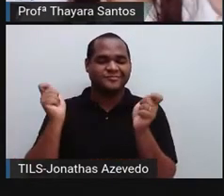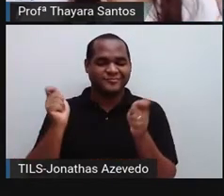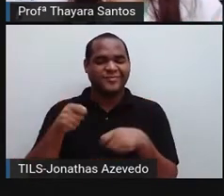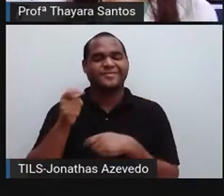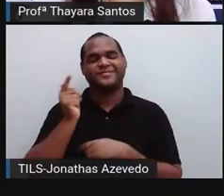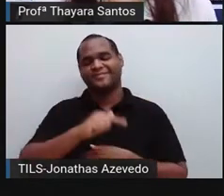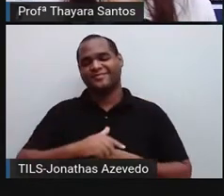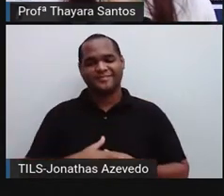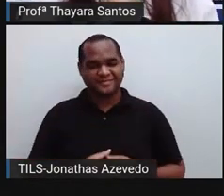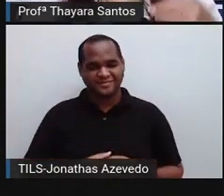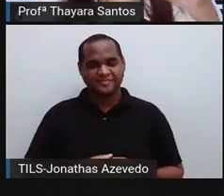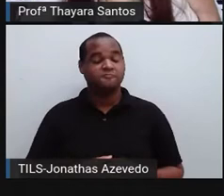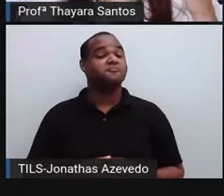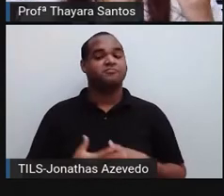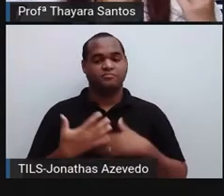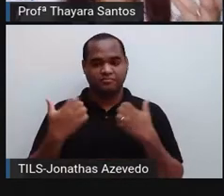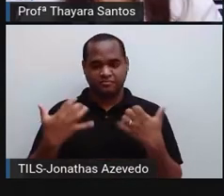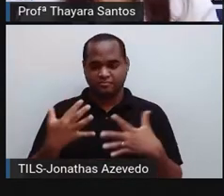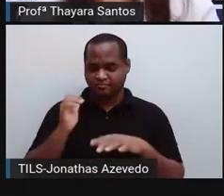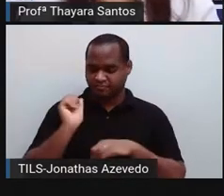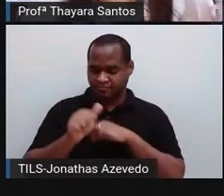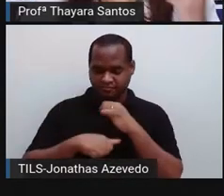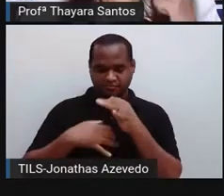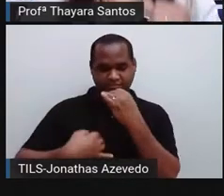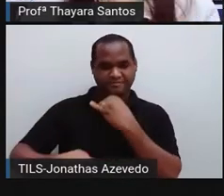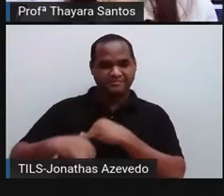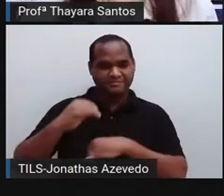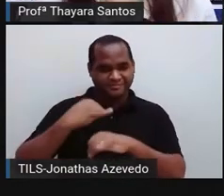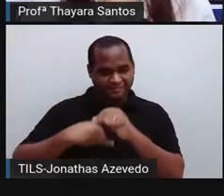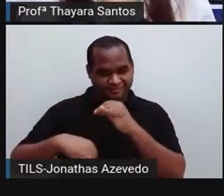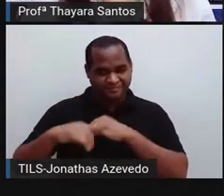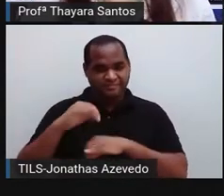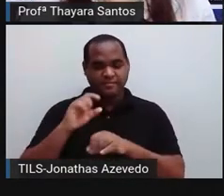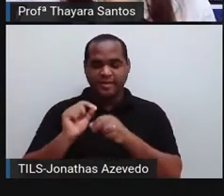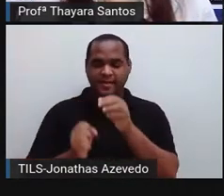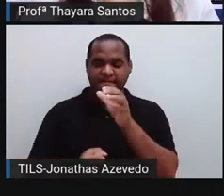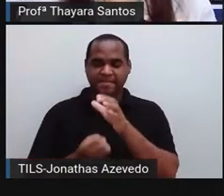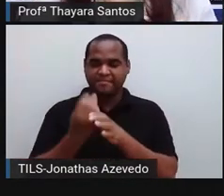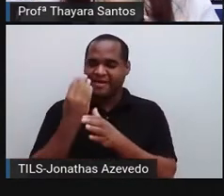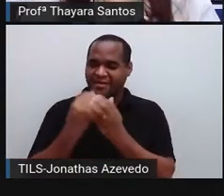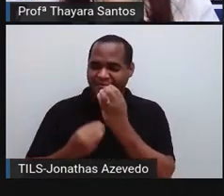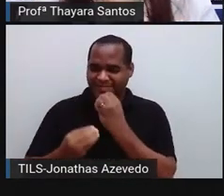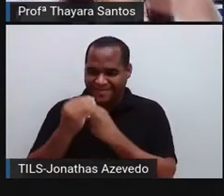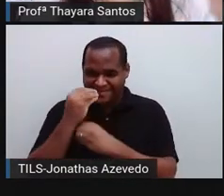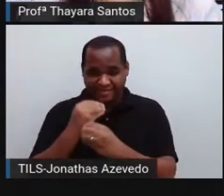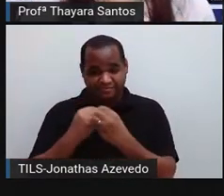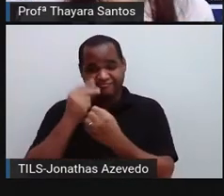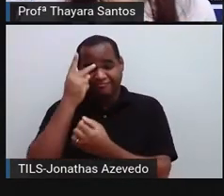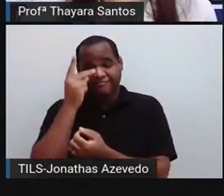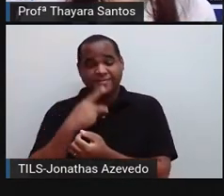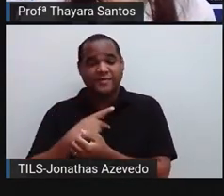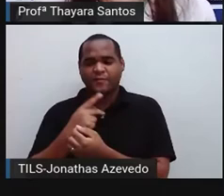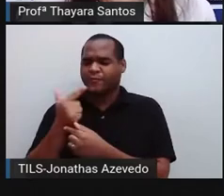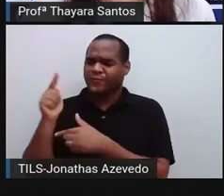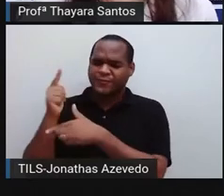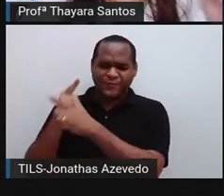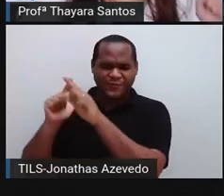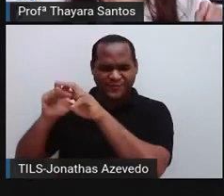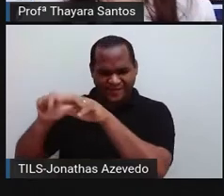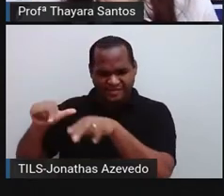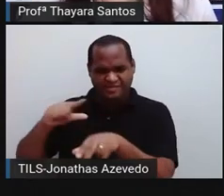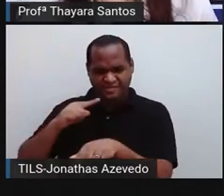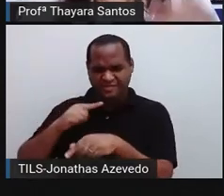realizar fotossíntese, fazer uma reação química e produzir o seu próprio alimento. Ele não depende de outro ser vivo para se